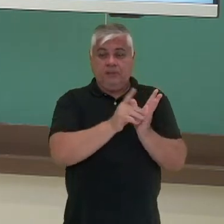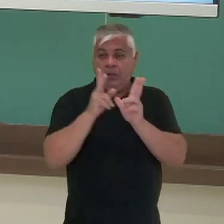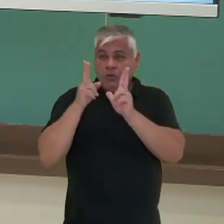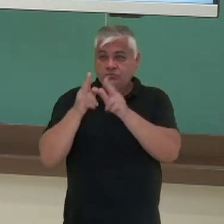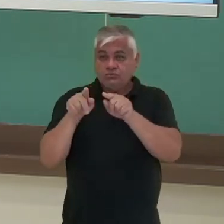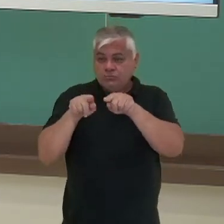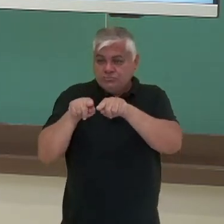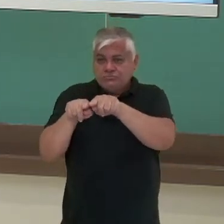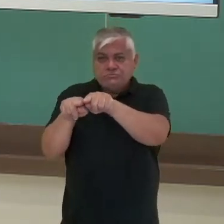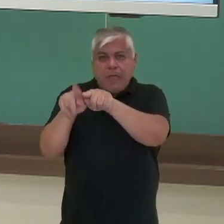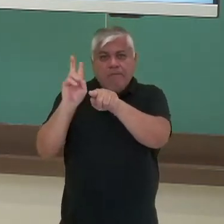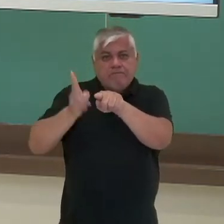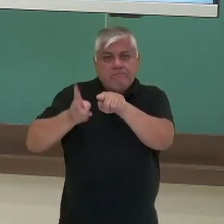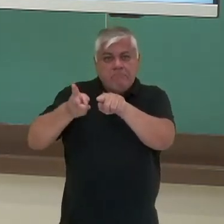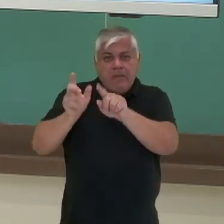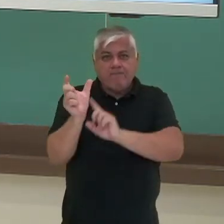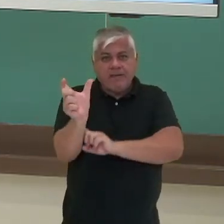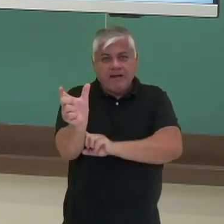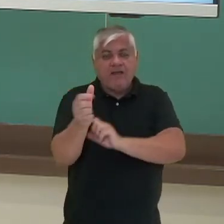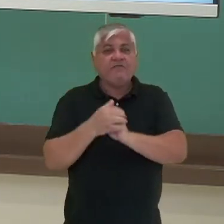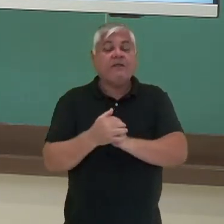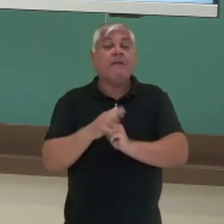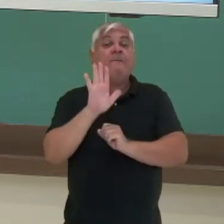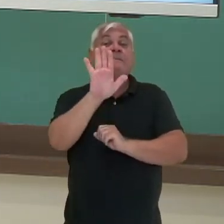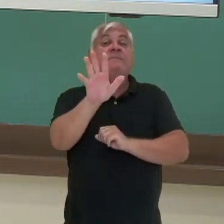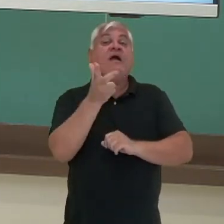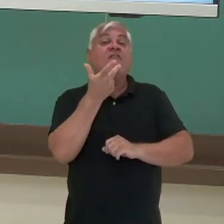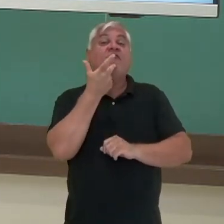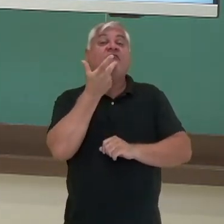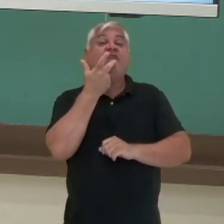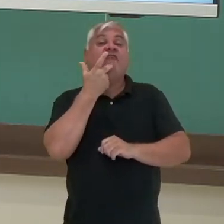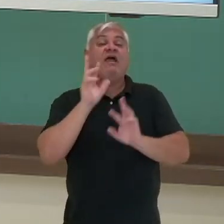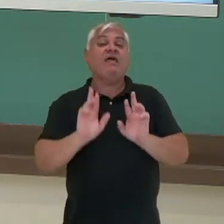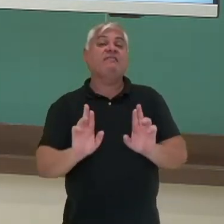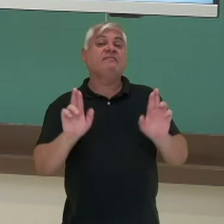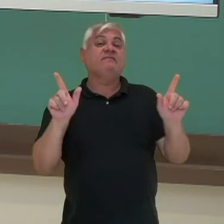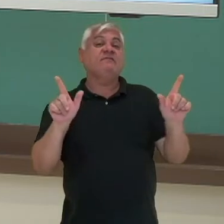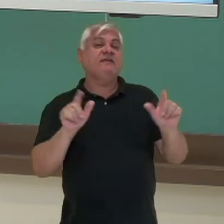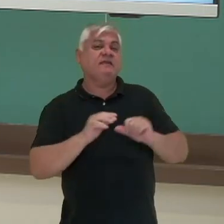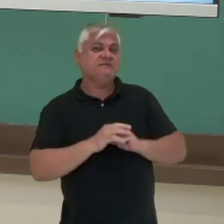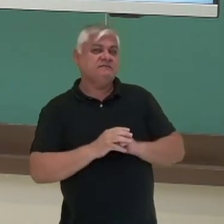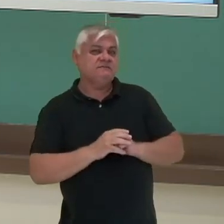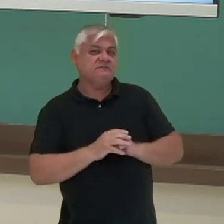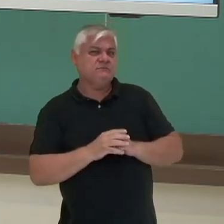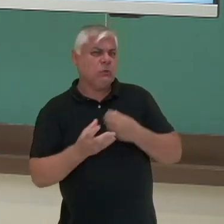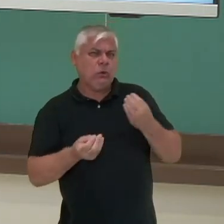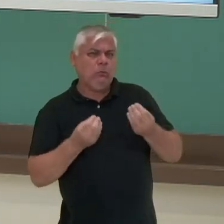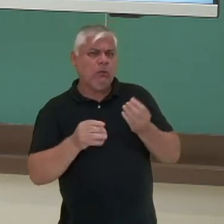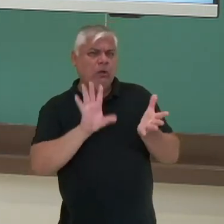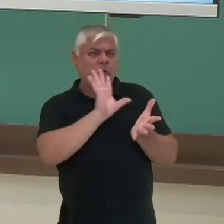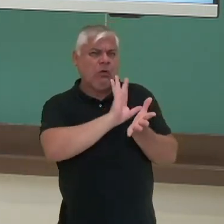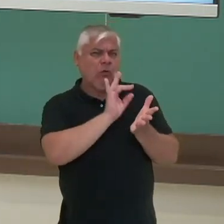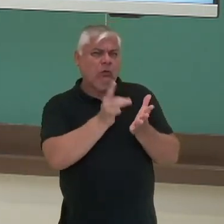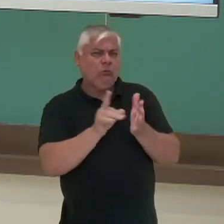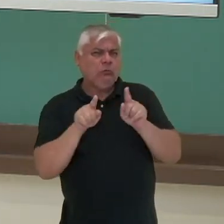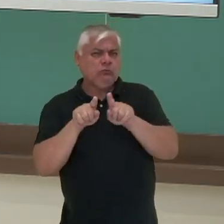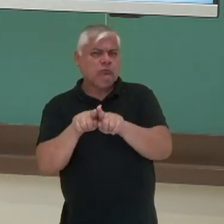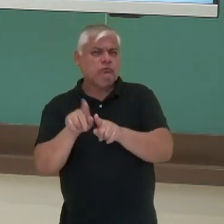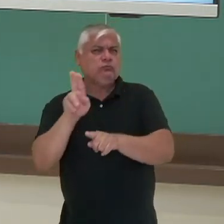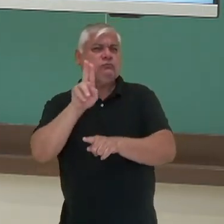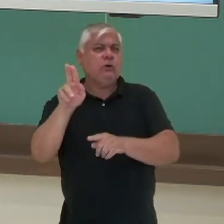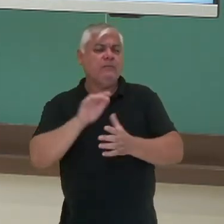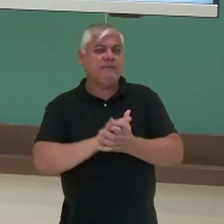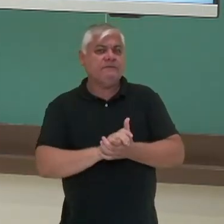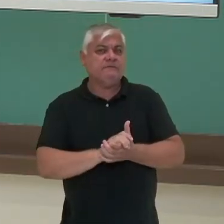em uma mesma palavra, mas são pronunciadas em sílabas diferentes? Como que nós chamamos isso?